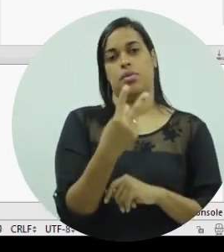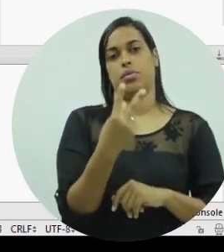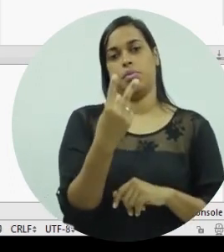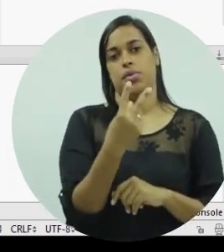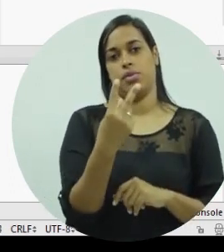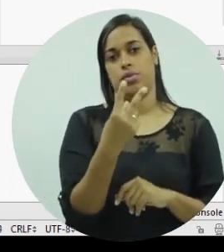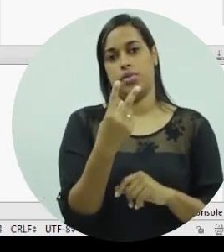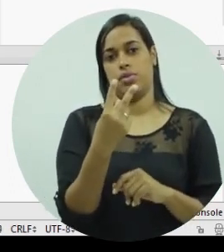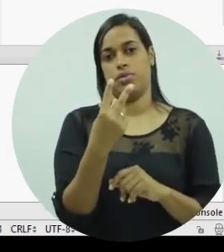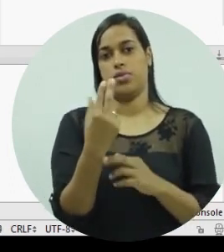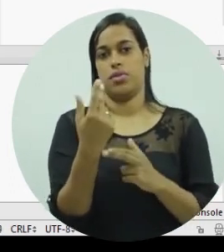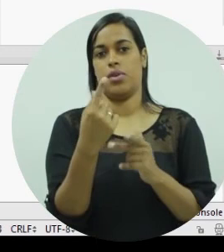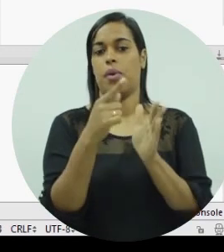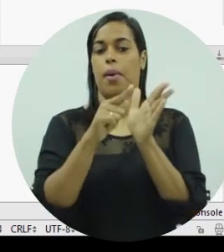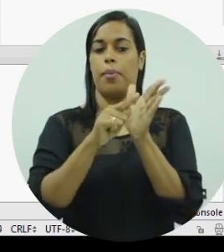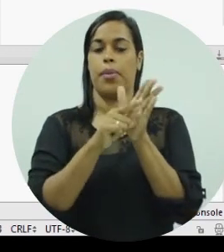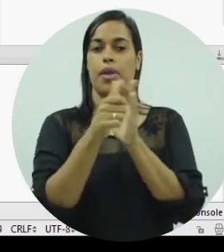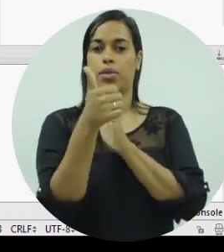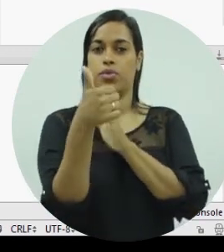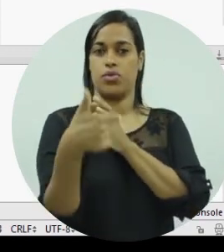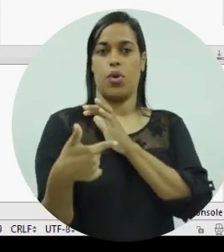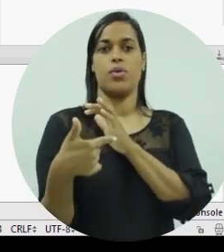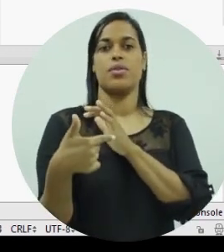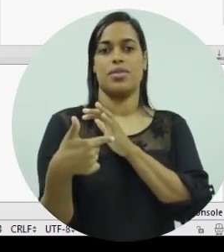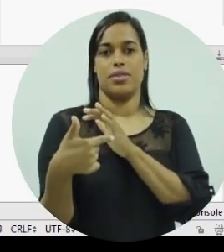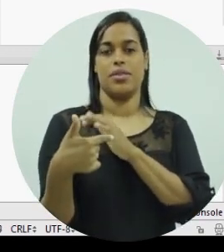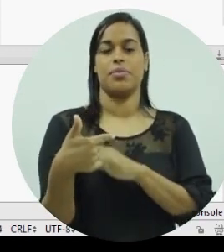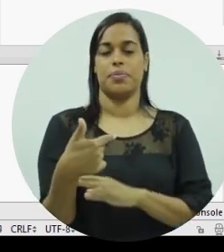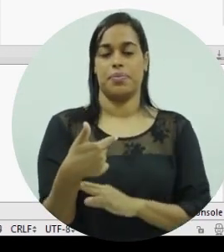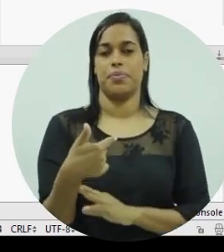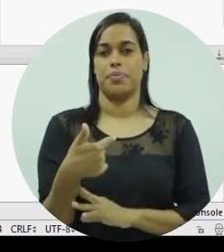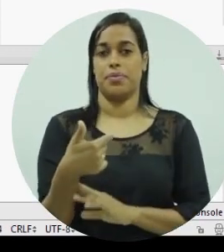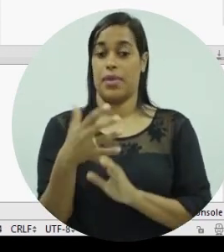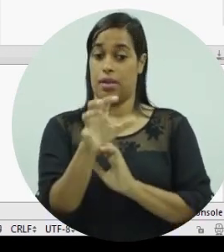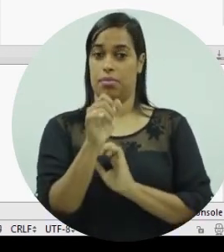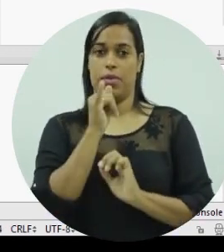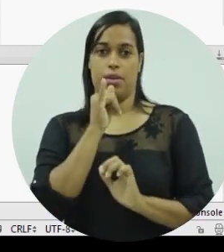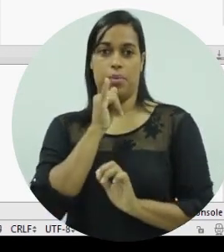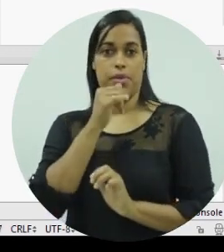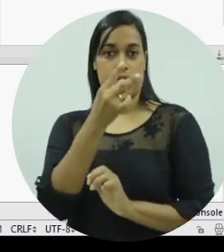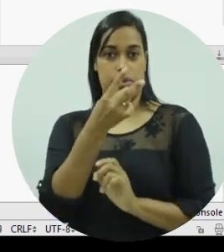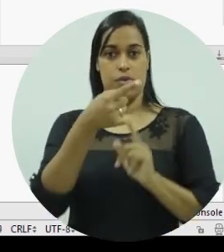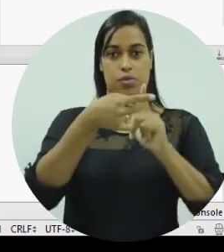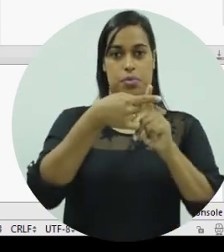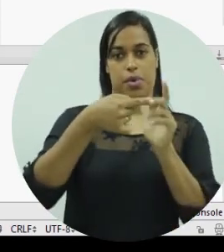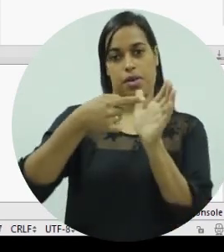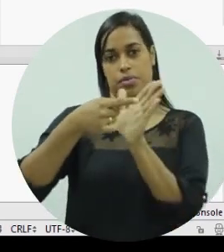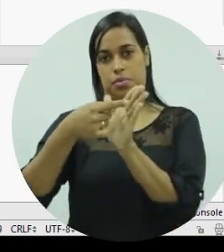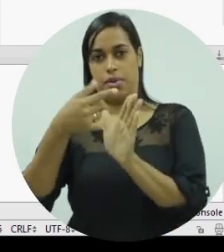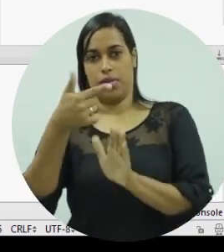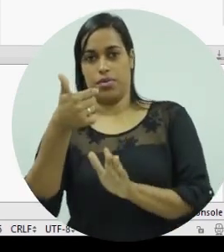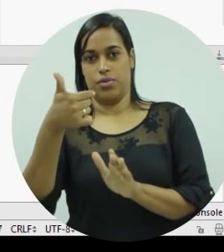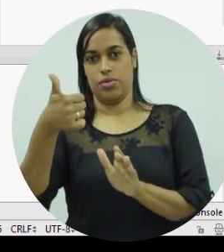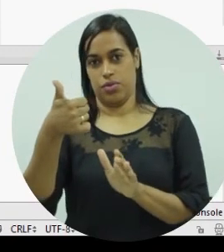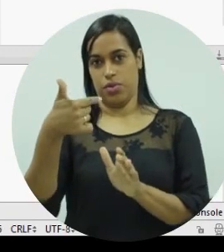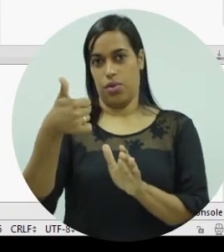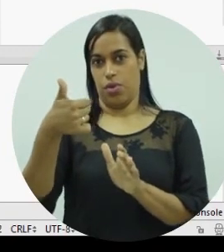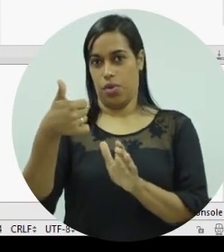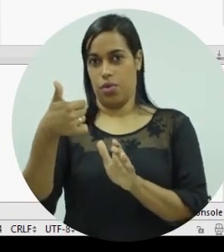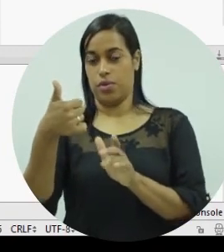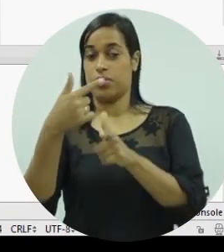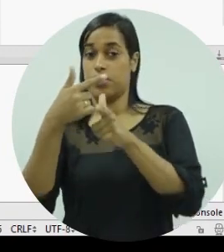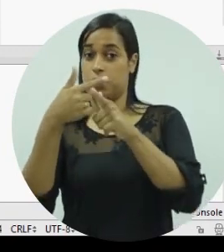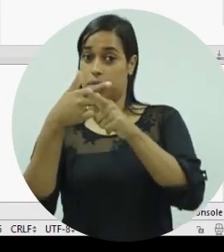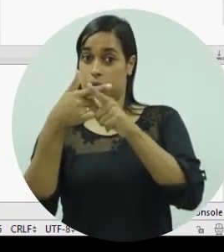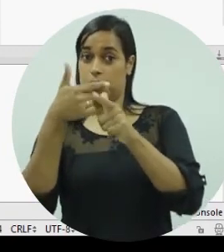por 2, que vai dar menos 12. E aí sim é que ele pega 2 mais menos 12 multiplicado